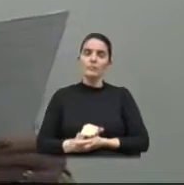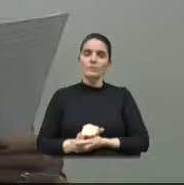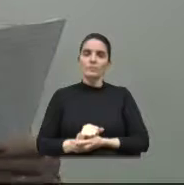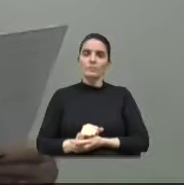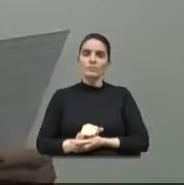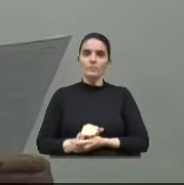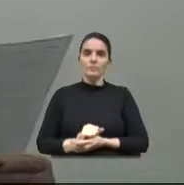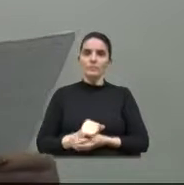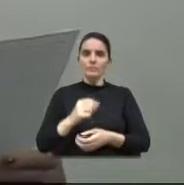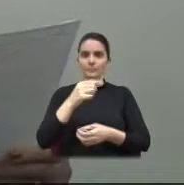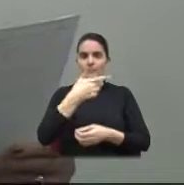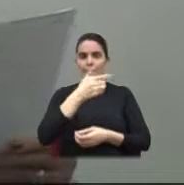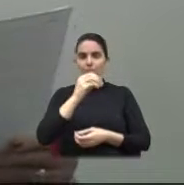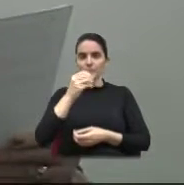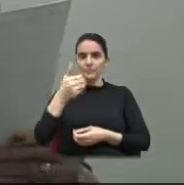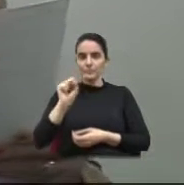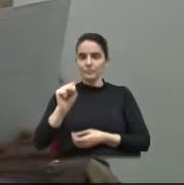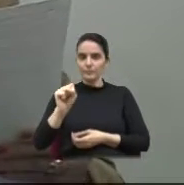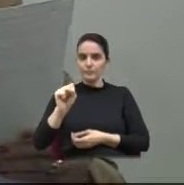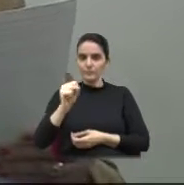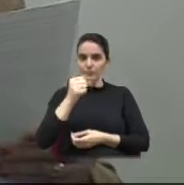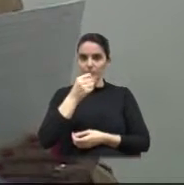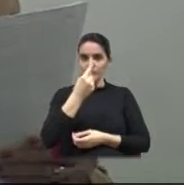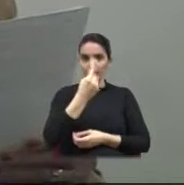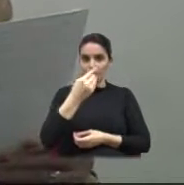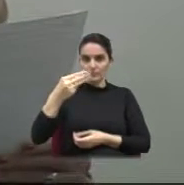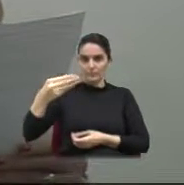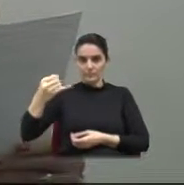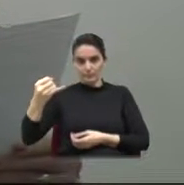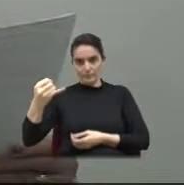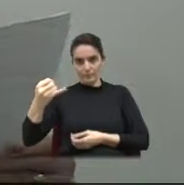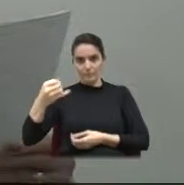2.047.901,40. Em 2018, R$